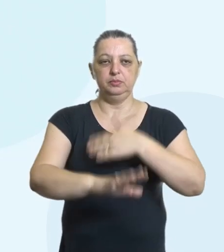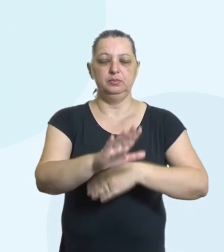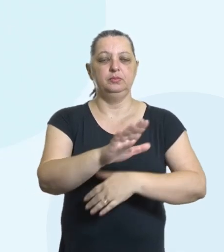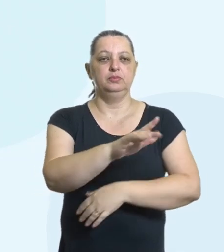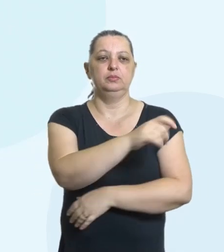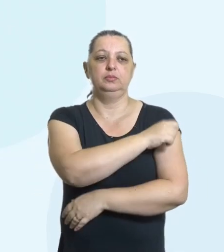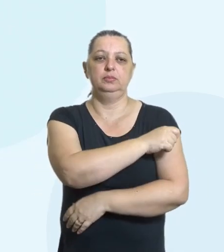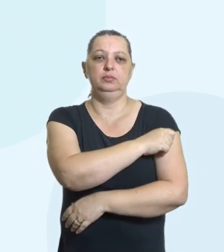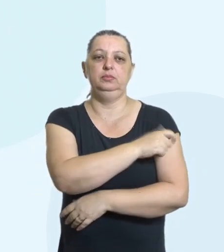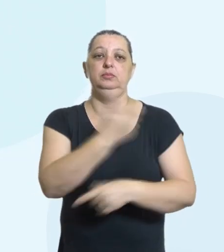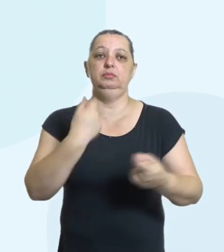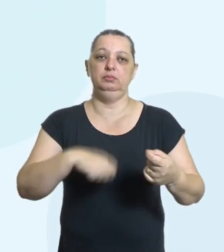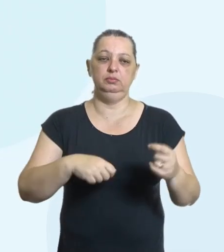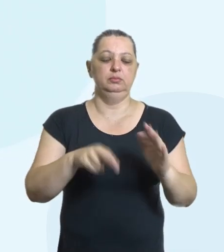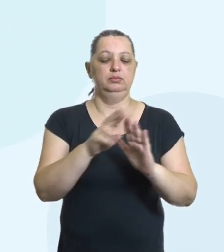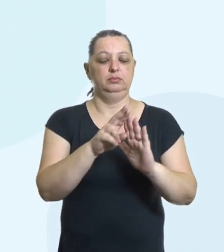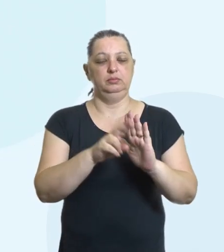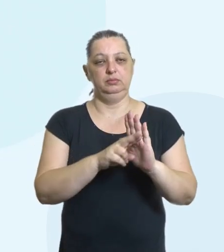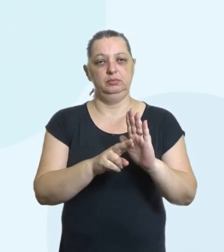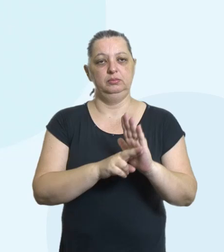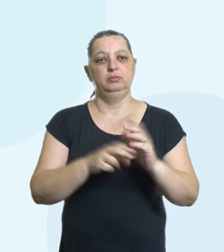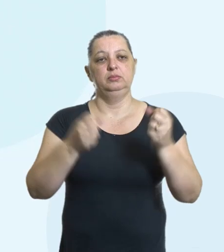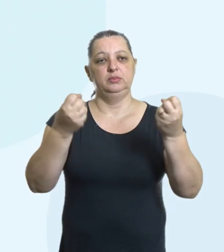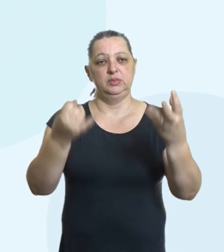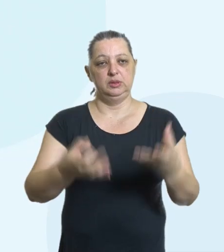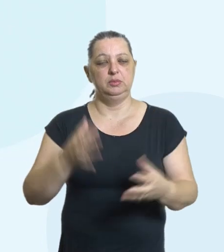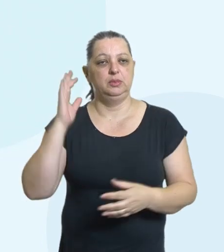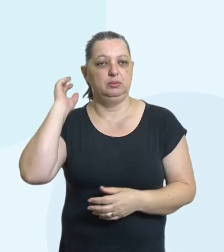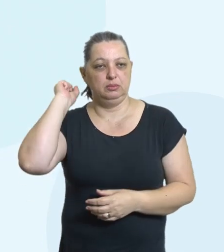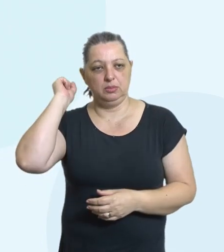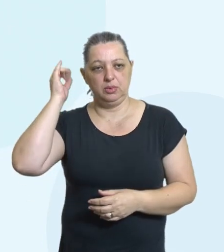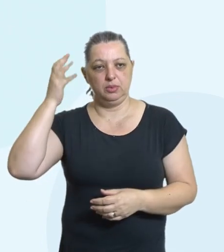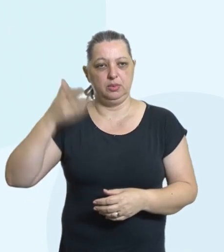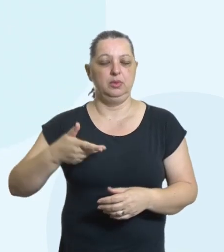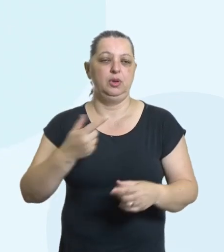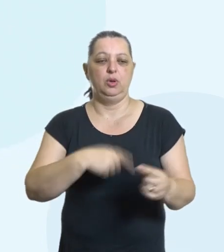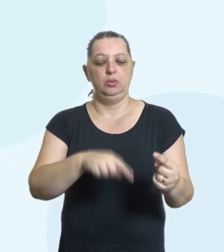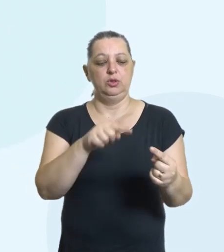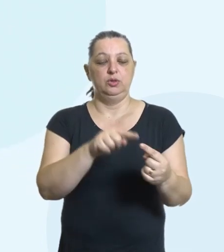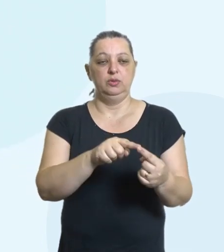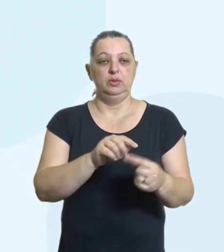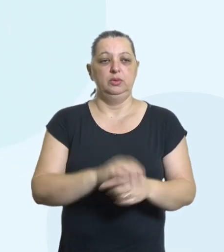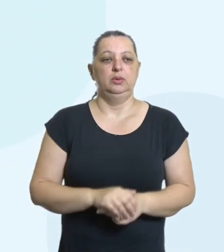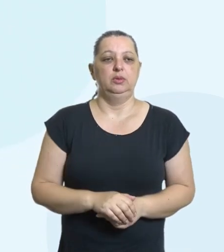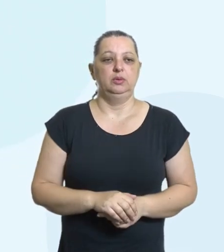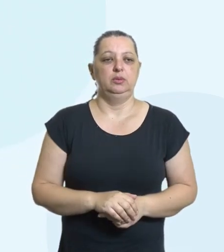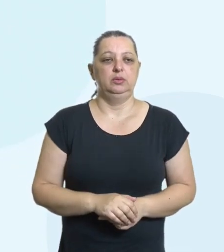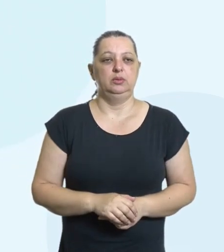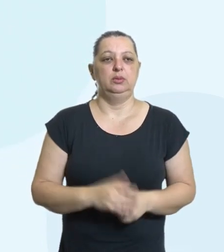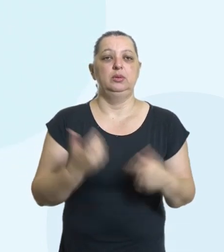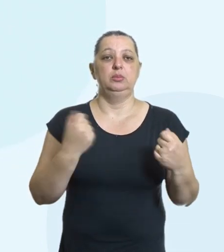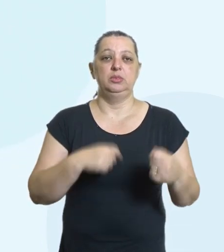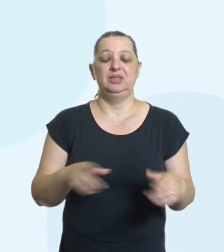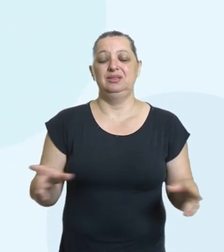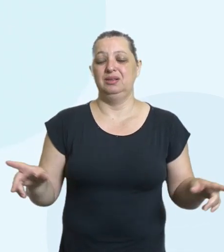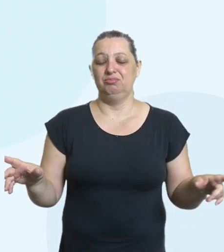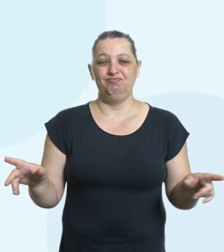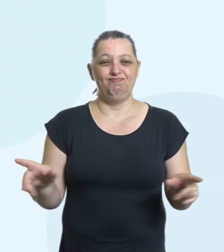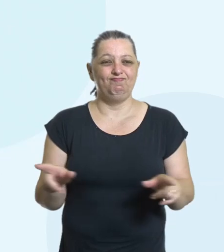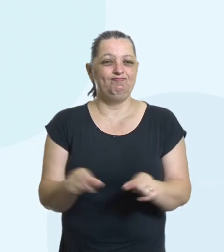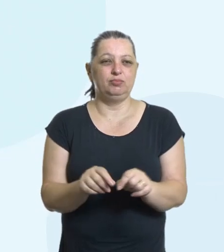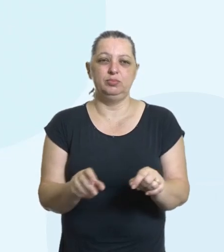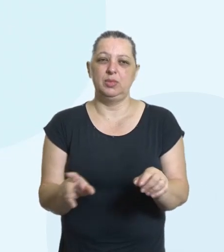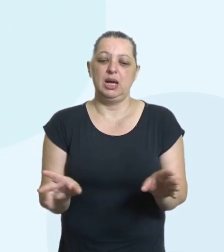alguns critérios para fazer essa descrição, que são objetividade, ser o mais sucinto possível